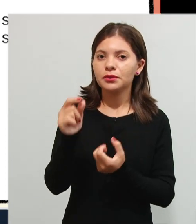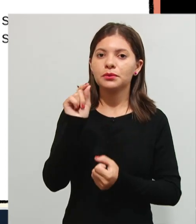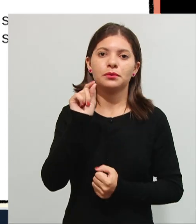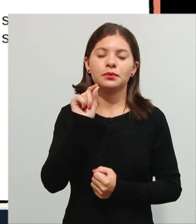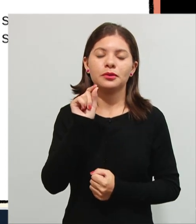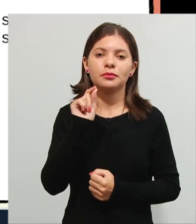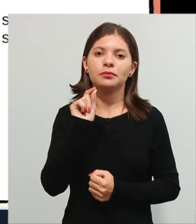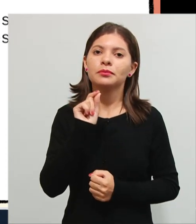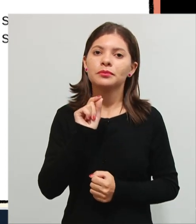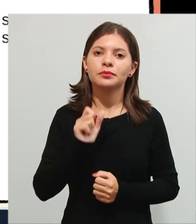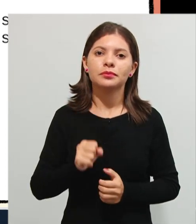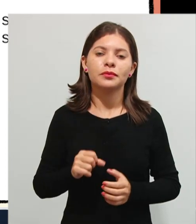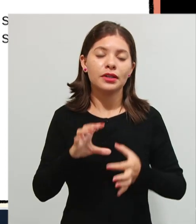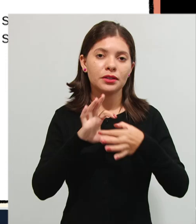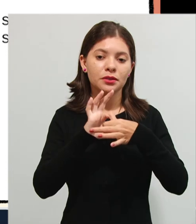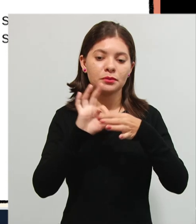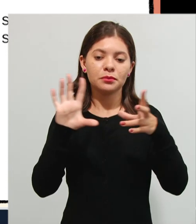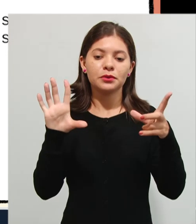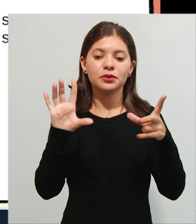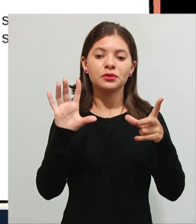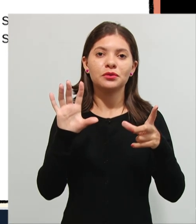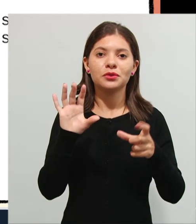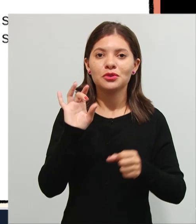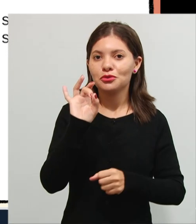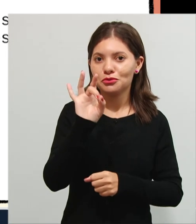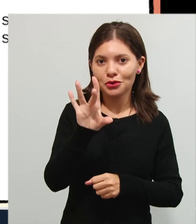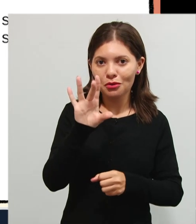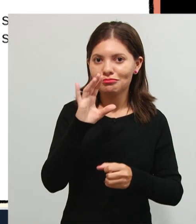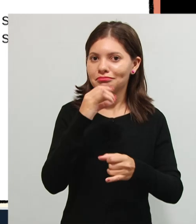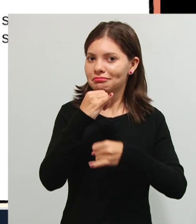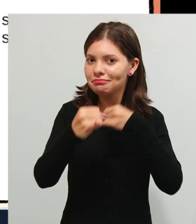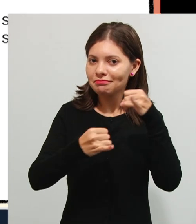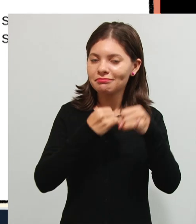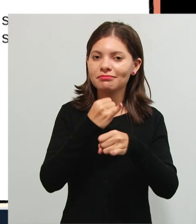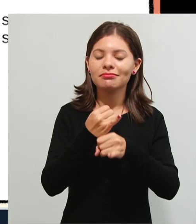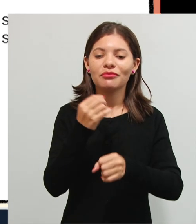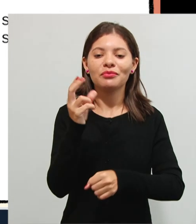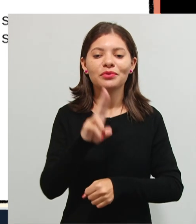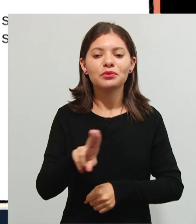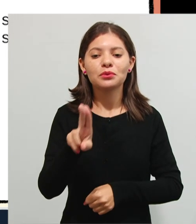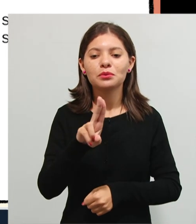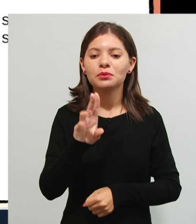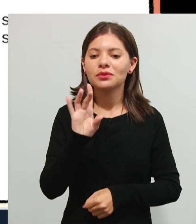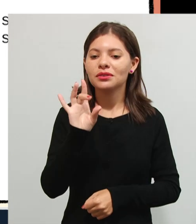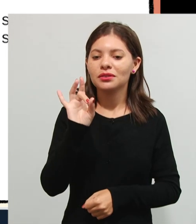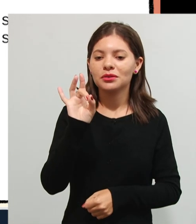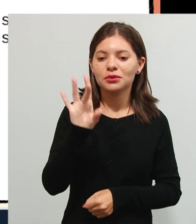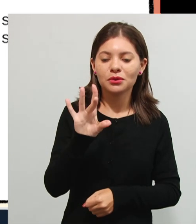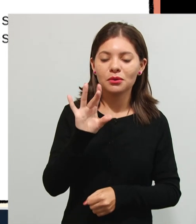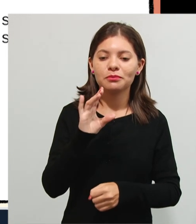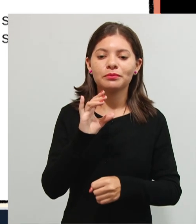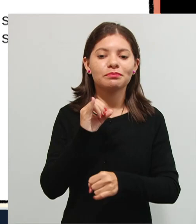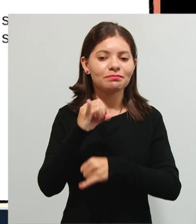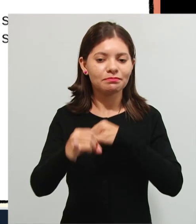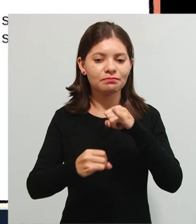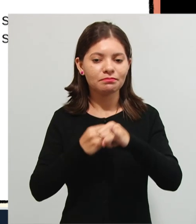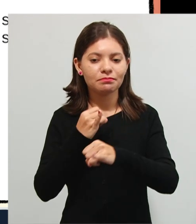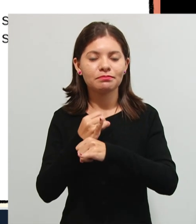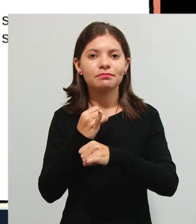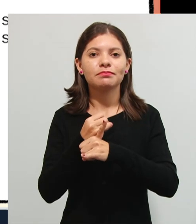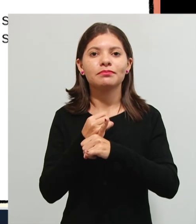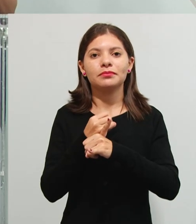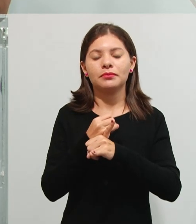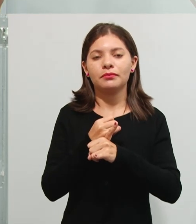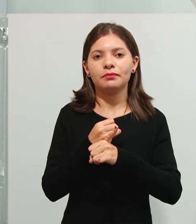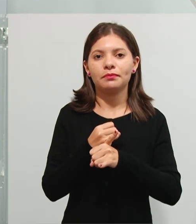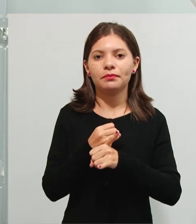como, vamos dizer assim, diferencial o fato de que ele vai ser disponível pela internet, né?